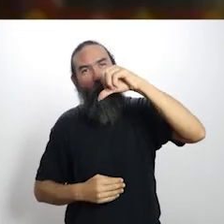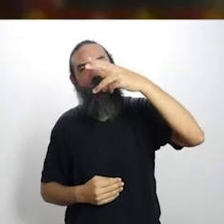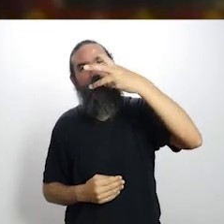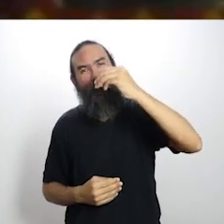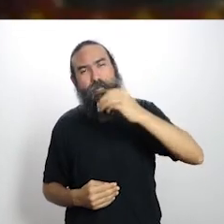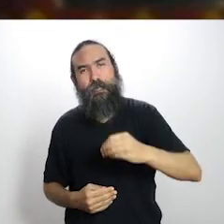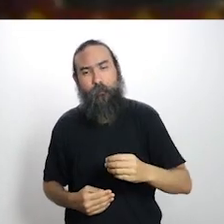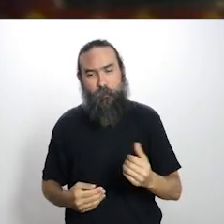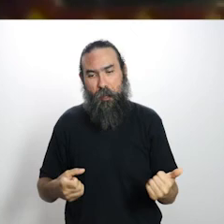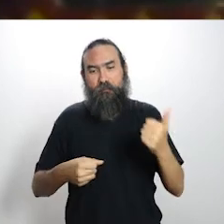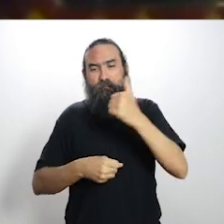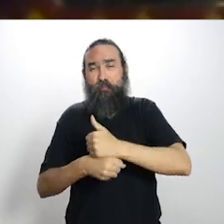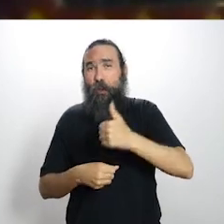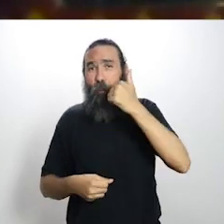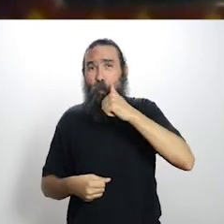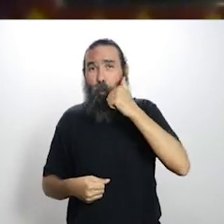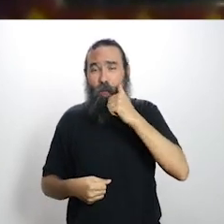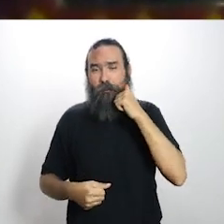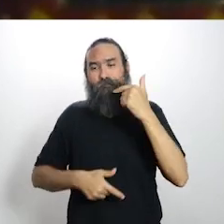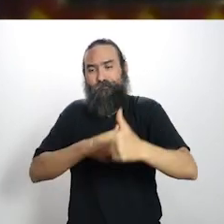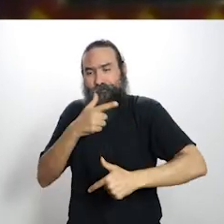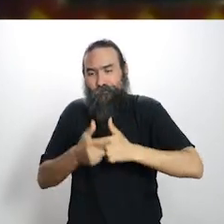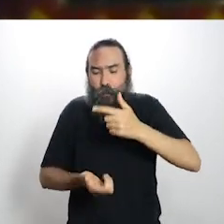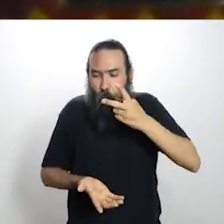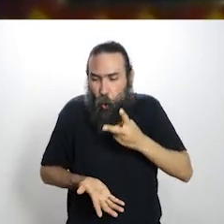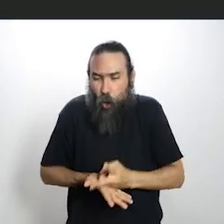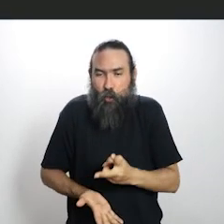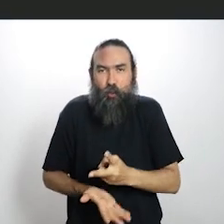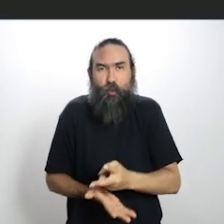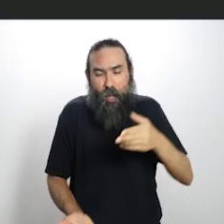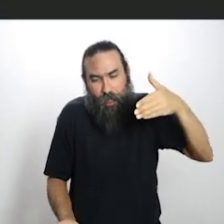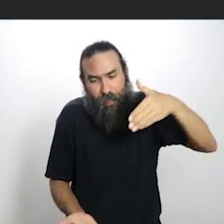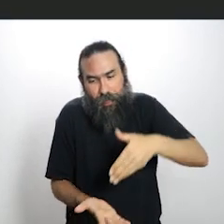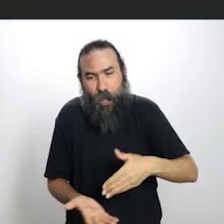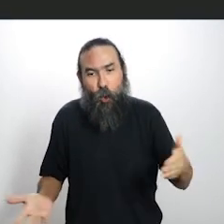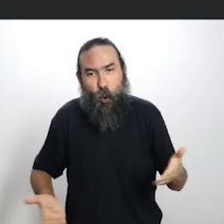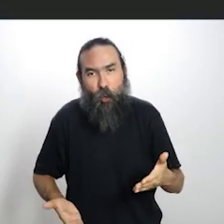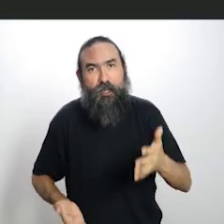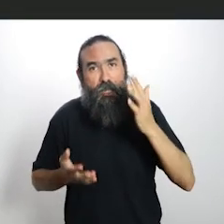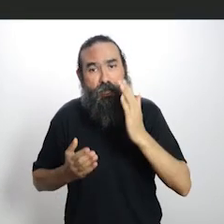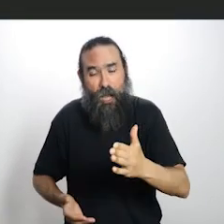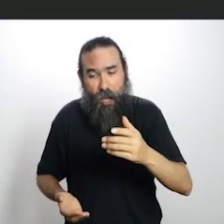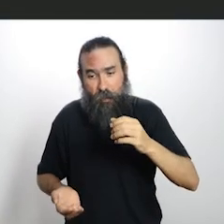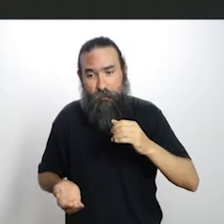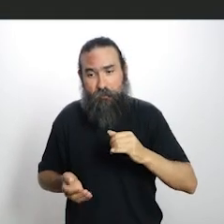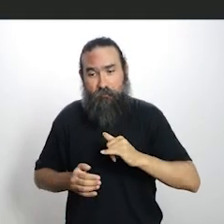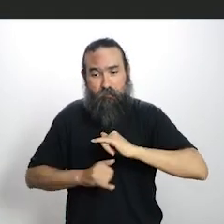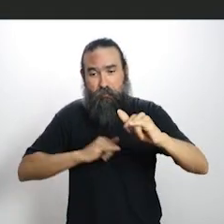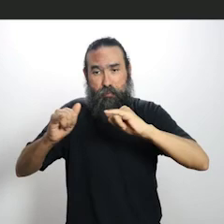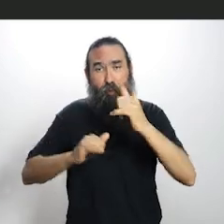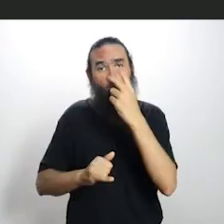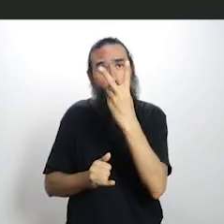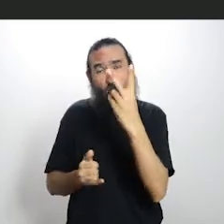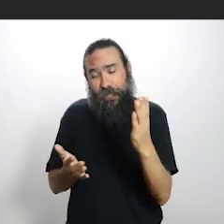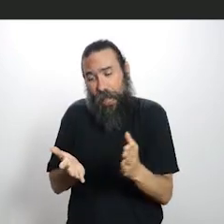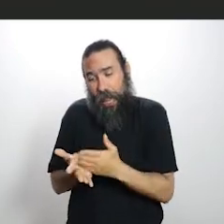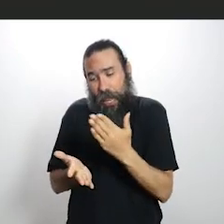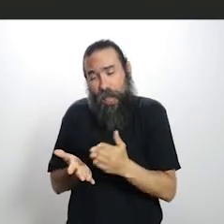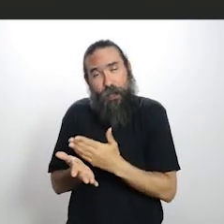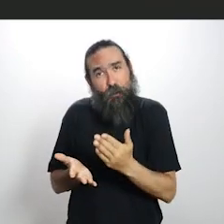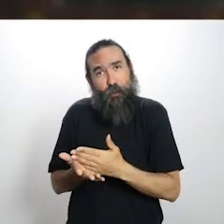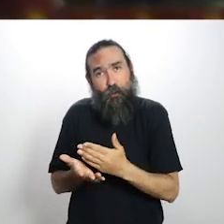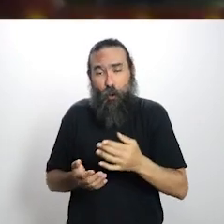formado em Lei de Alves que é o povo Xambá resiste 80 anos de perseguição aos terreiros de Pernambuco mas